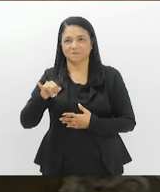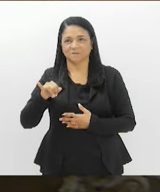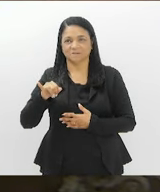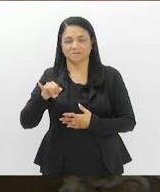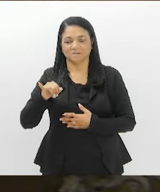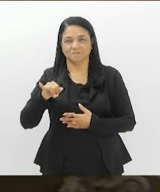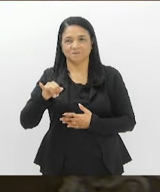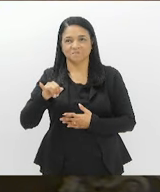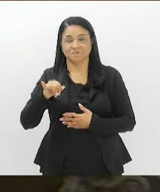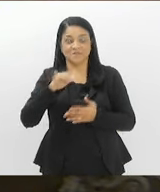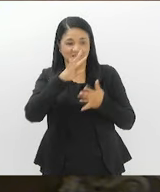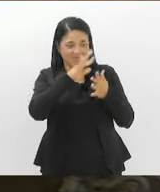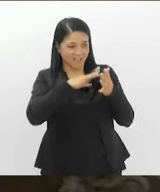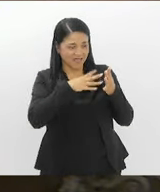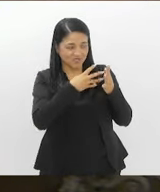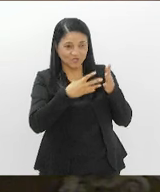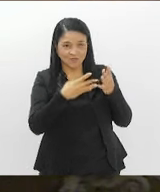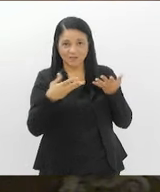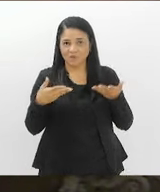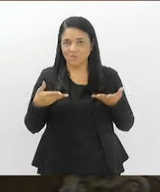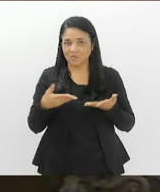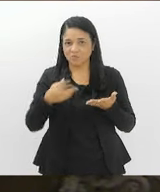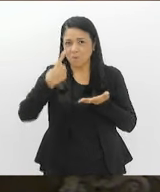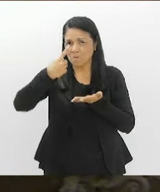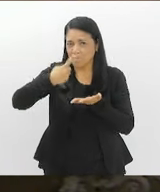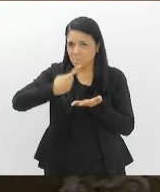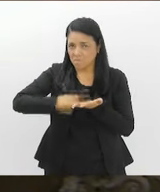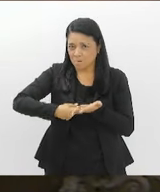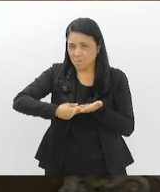essa agenda de hoje foi marcada com